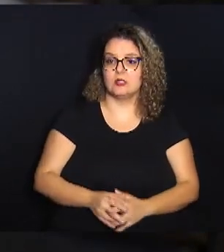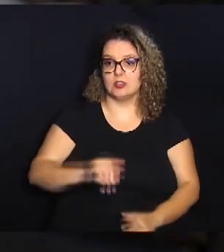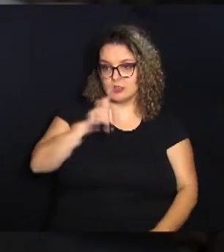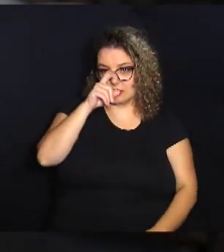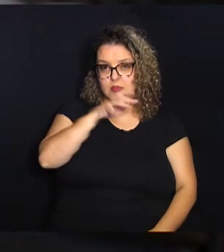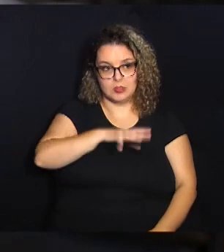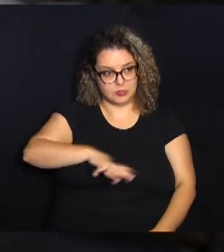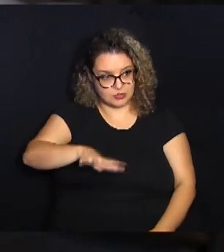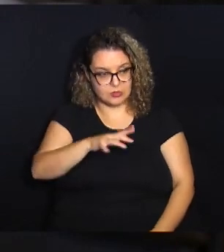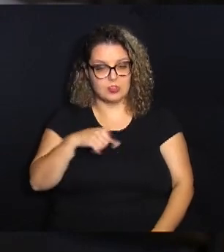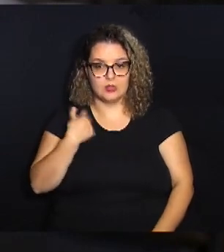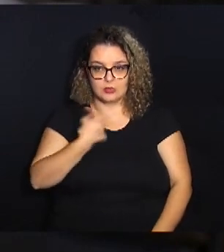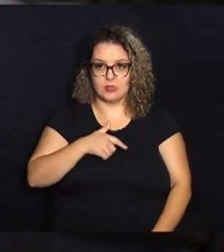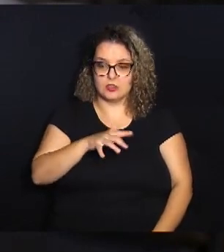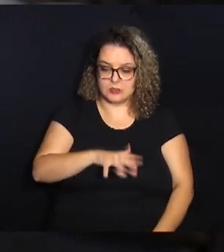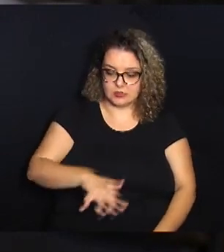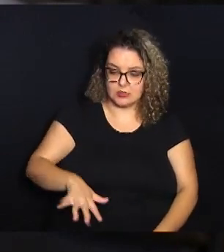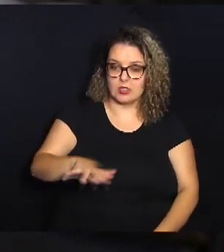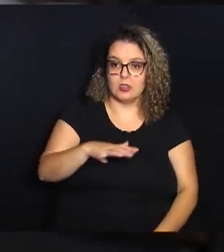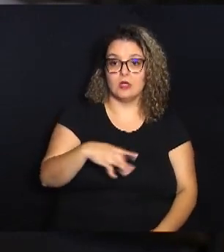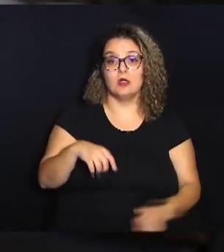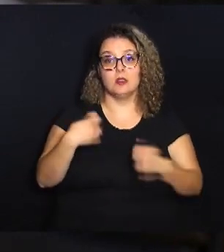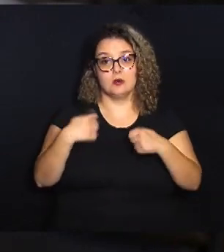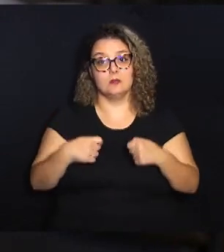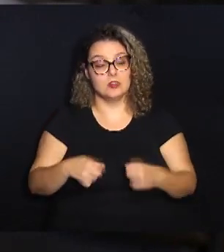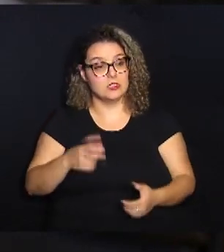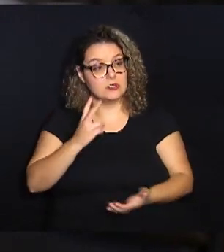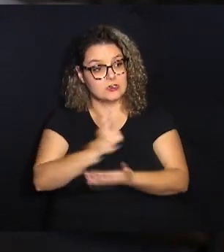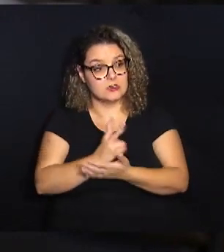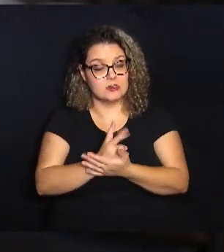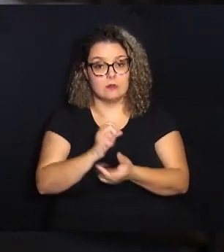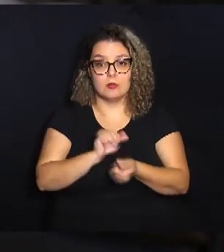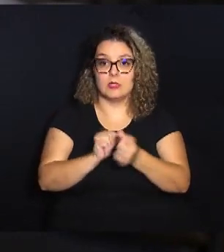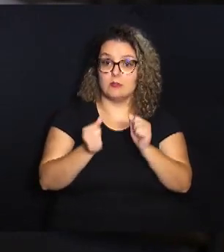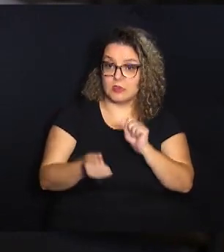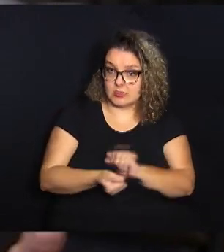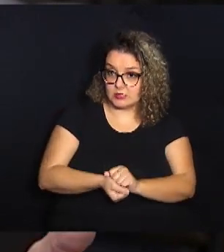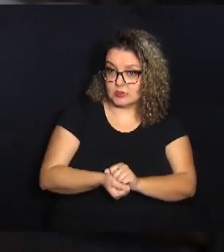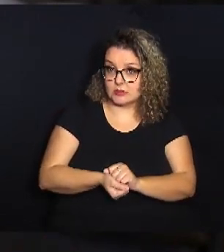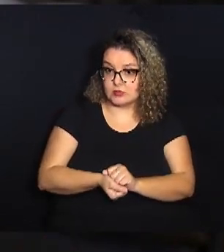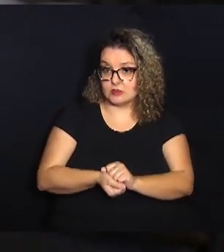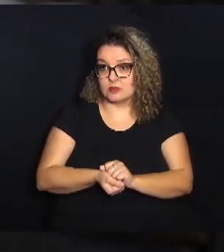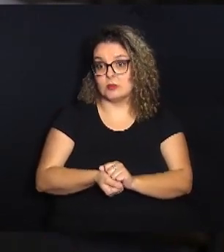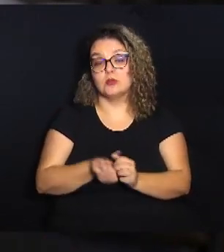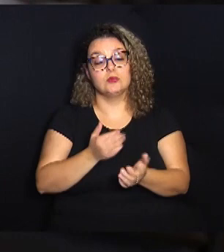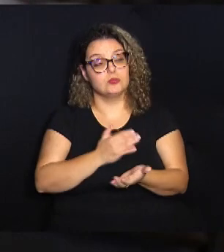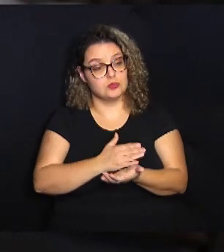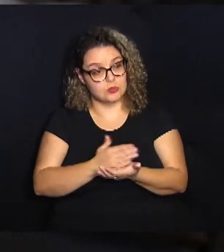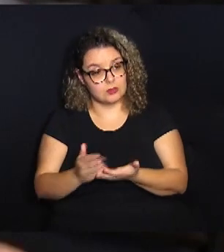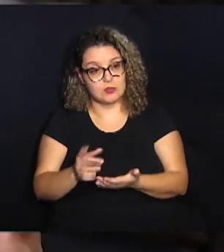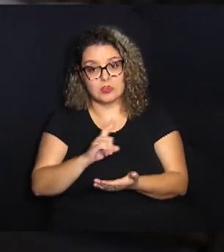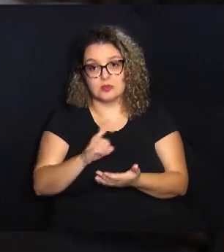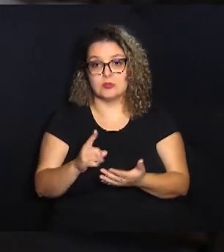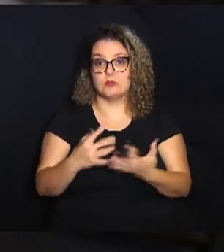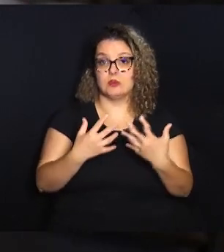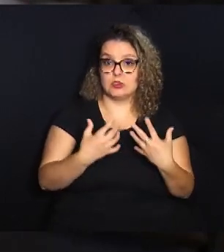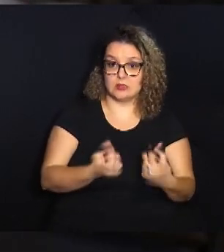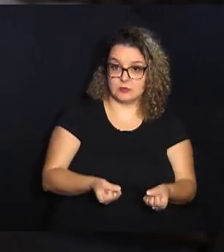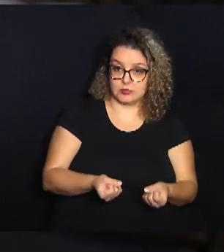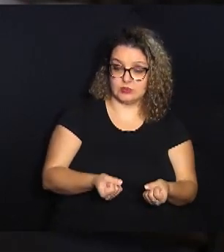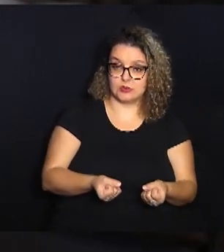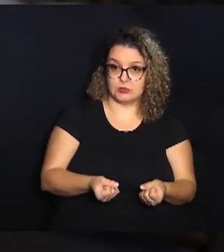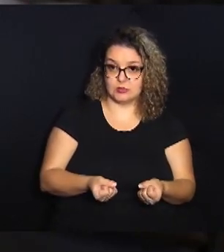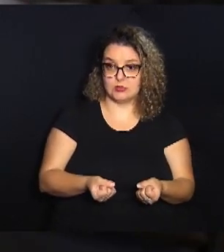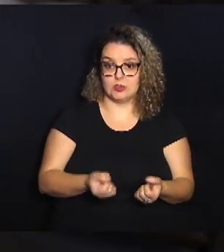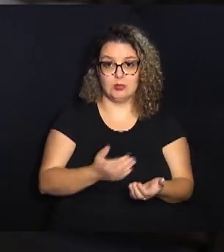na nossa região, e ele precisa passar por adequações. Ele no início não foi concebido para ser